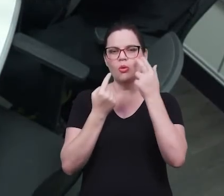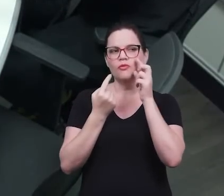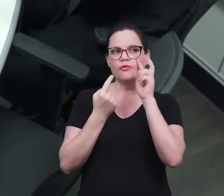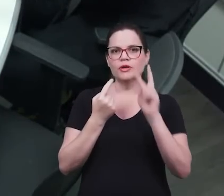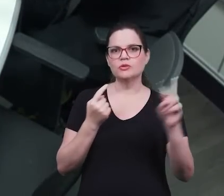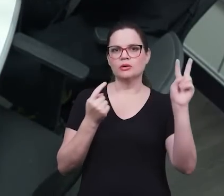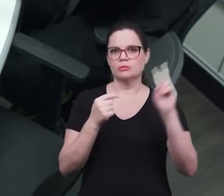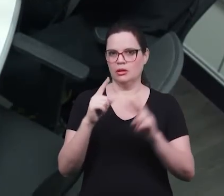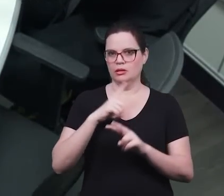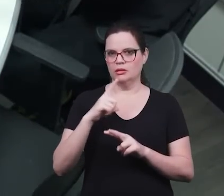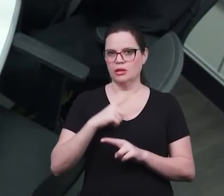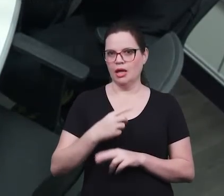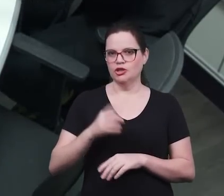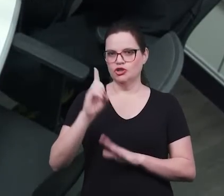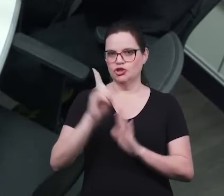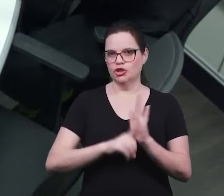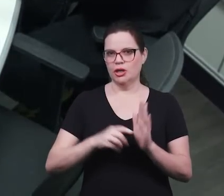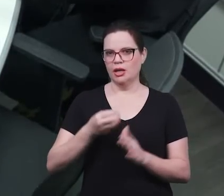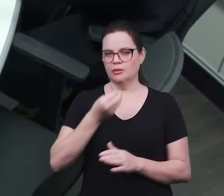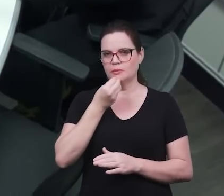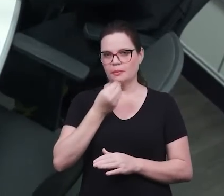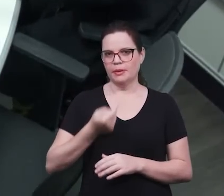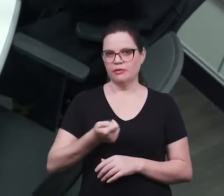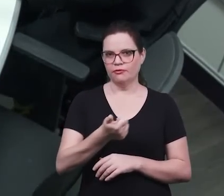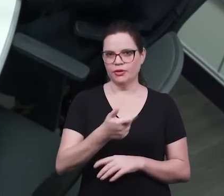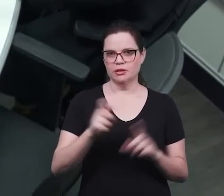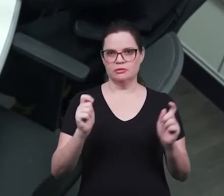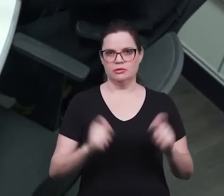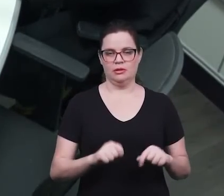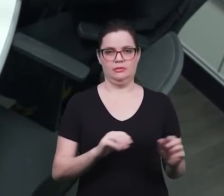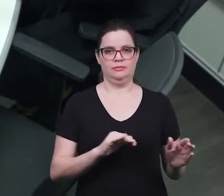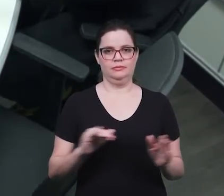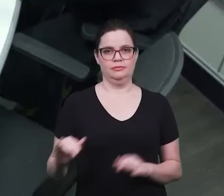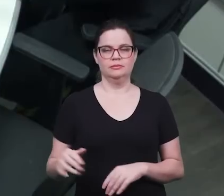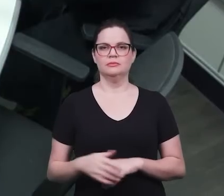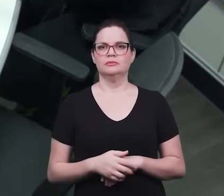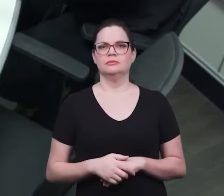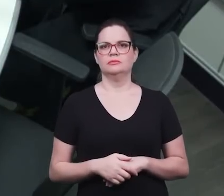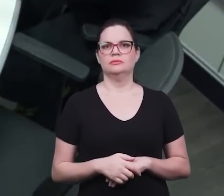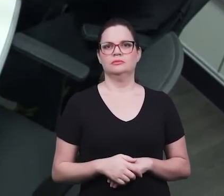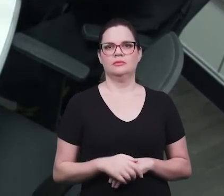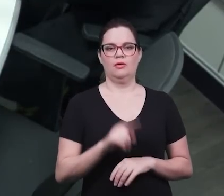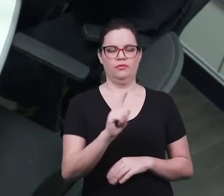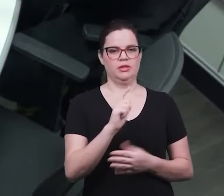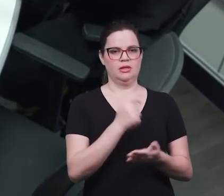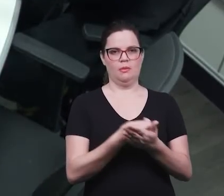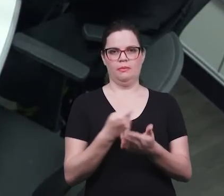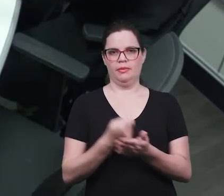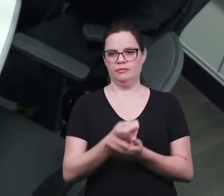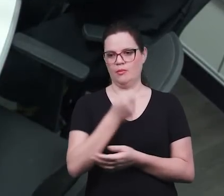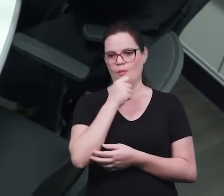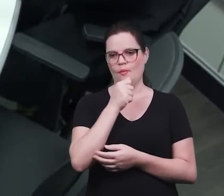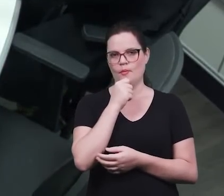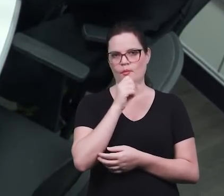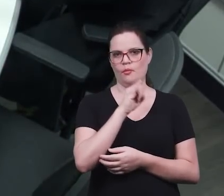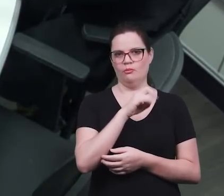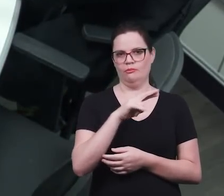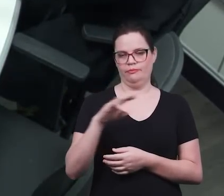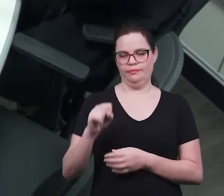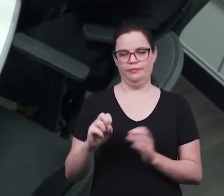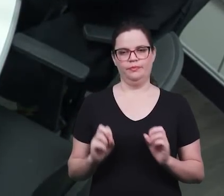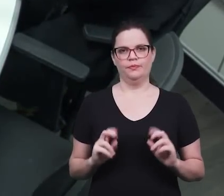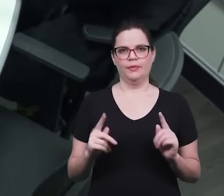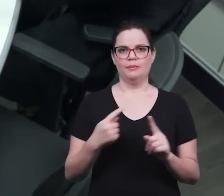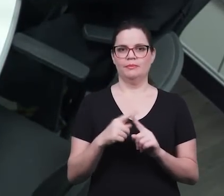benefício? Ariana, de Maceió, Alagoas. Então, existe... Ela falou que não contribui com o INSS. Certo.